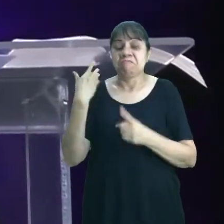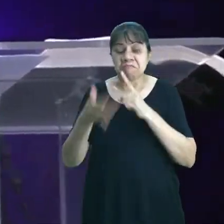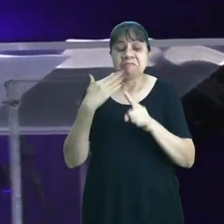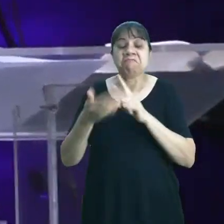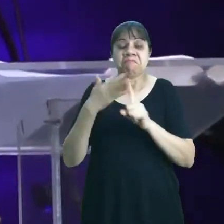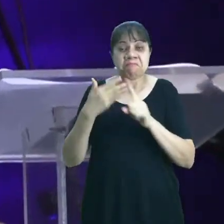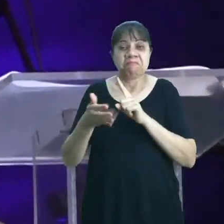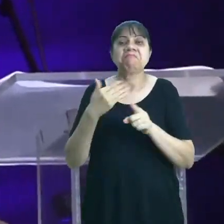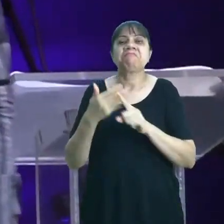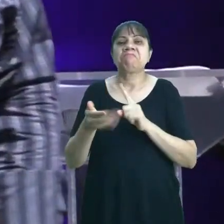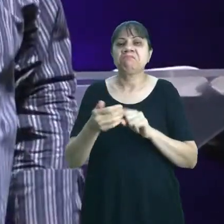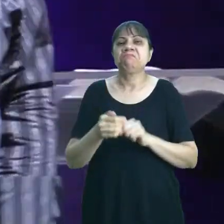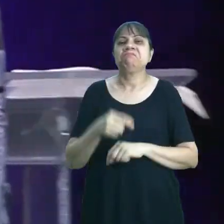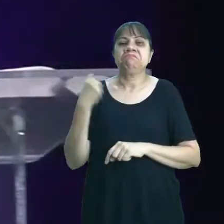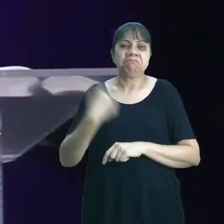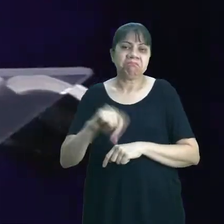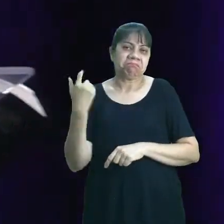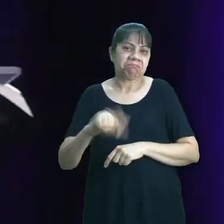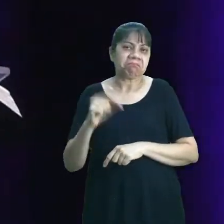mãe, Andinho.